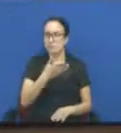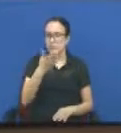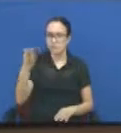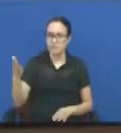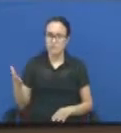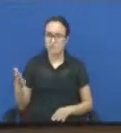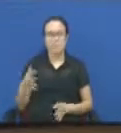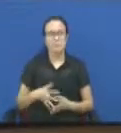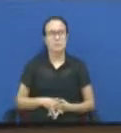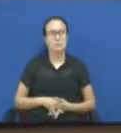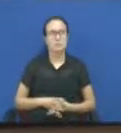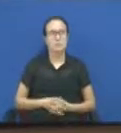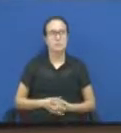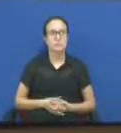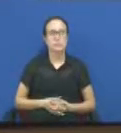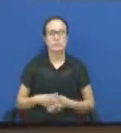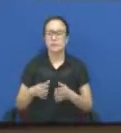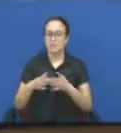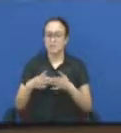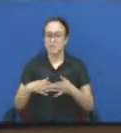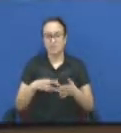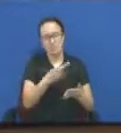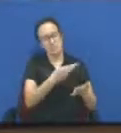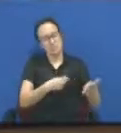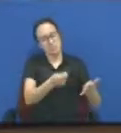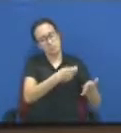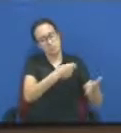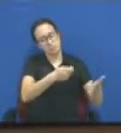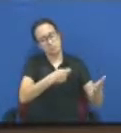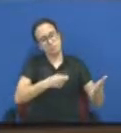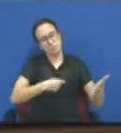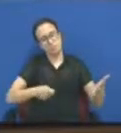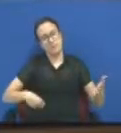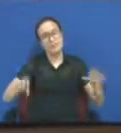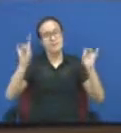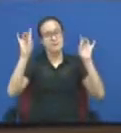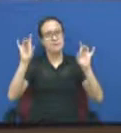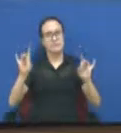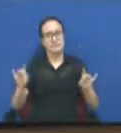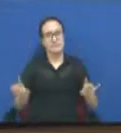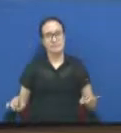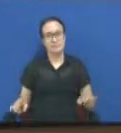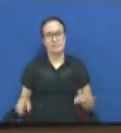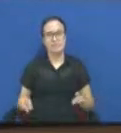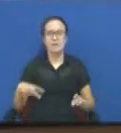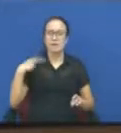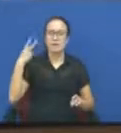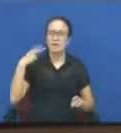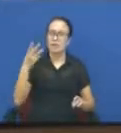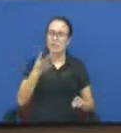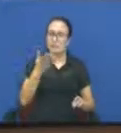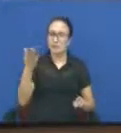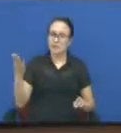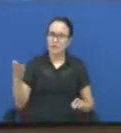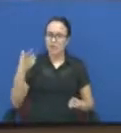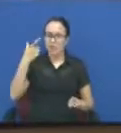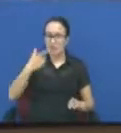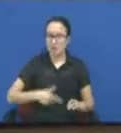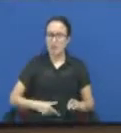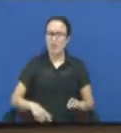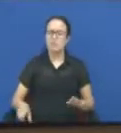Limeira, relatório especial. Nobres colegas, no uso e desempenho de minhas funções legais e